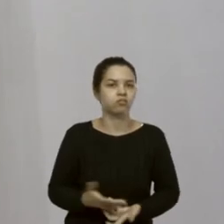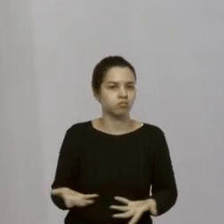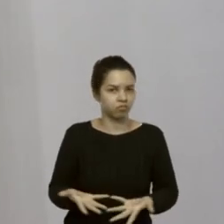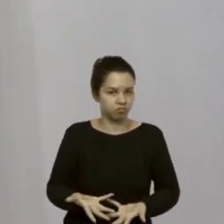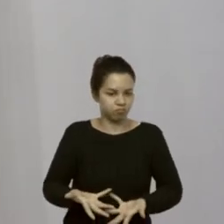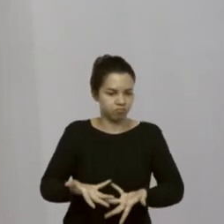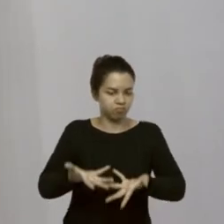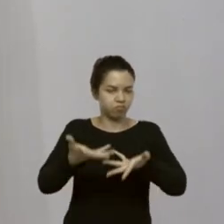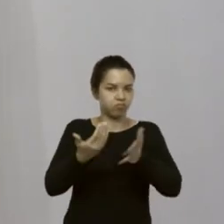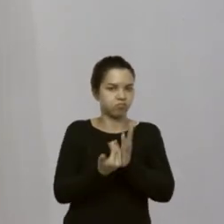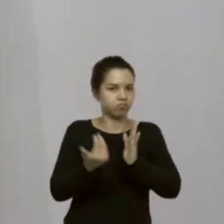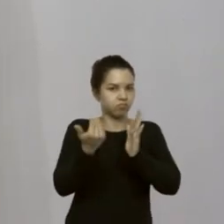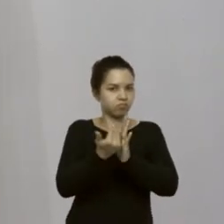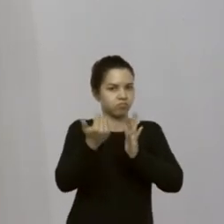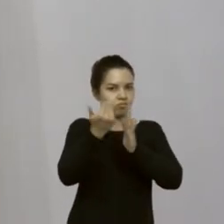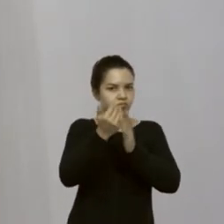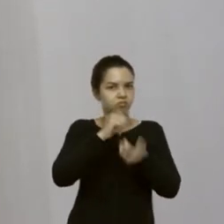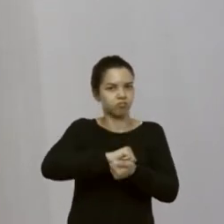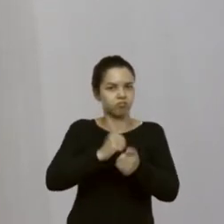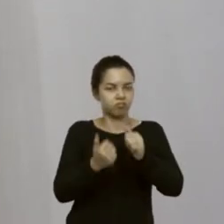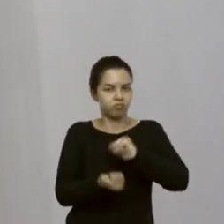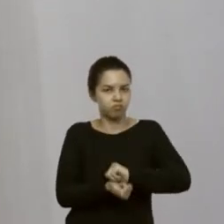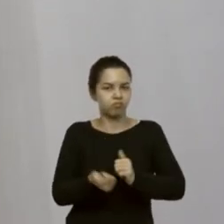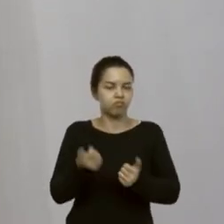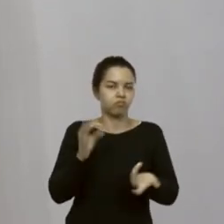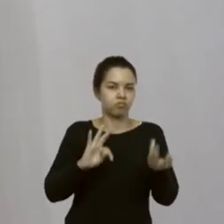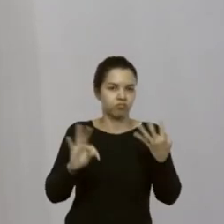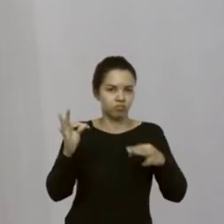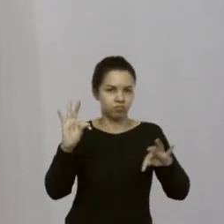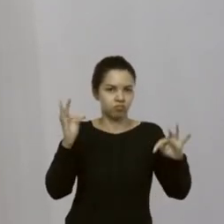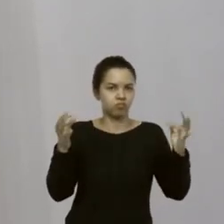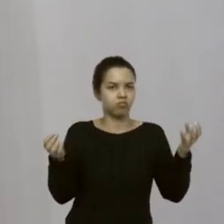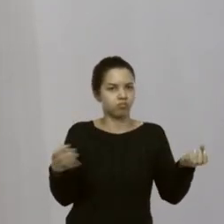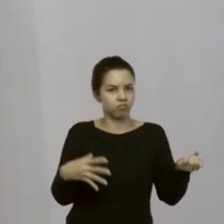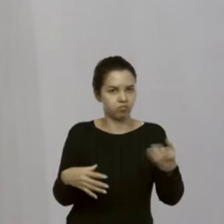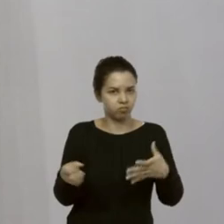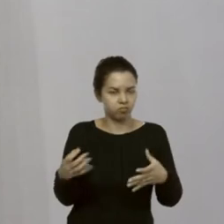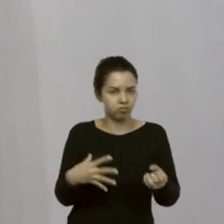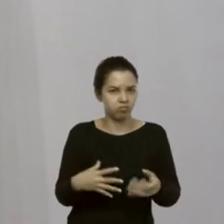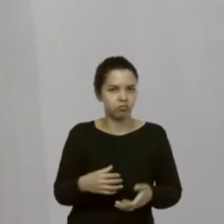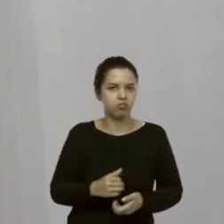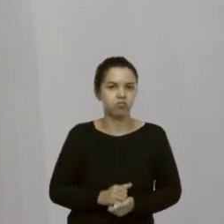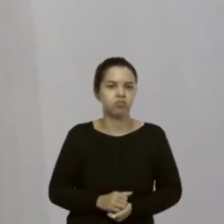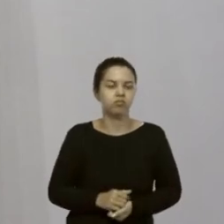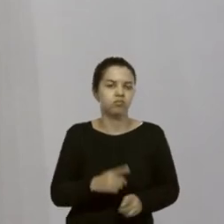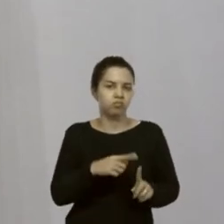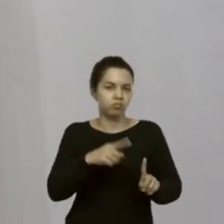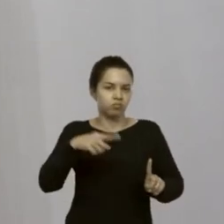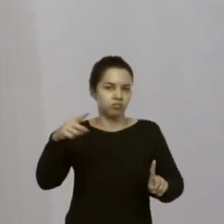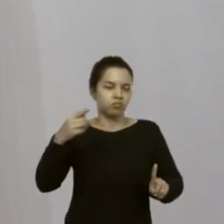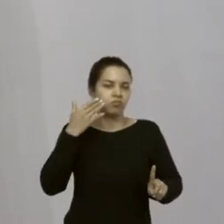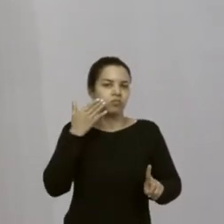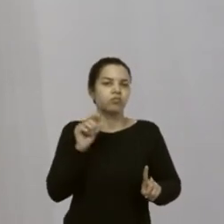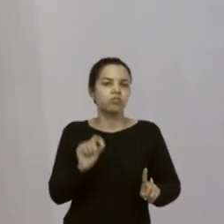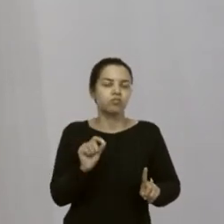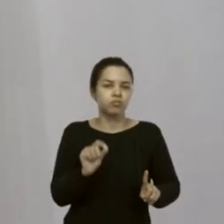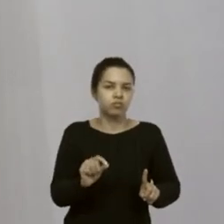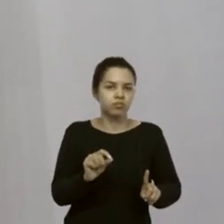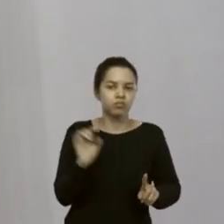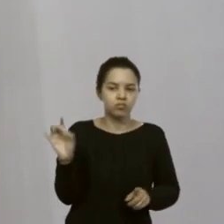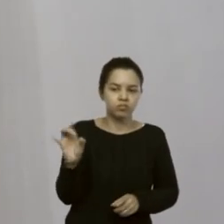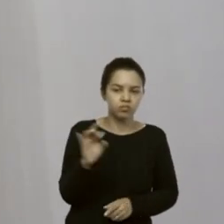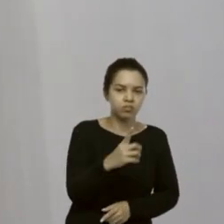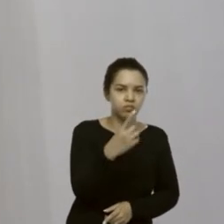nunca, se adaptando às novas tecnologias. O levantamento mostrou que, de cada 10